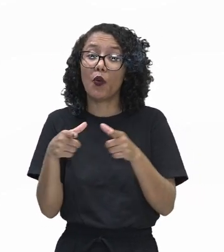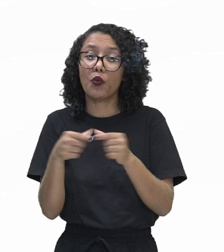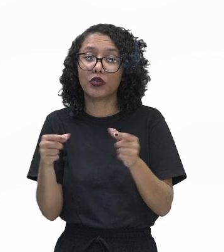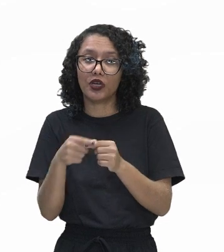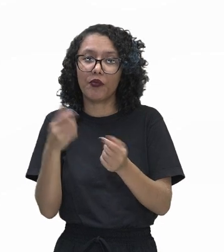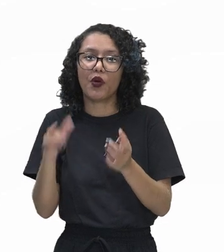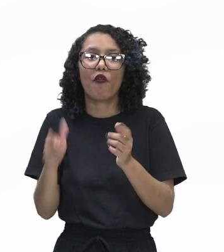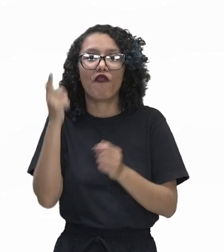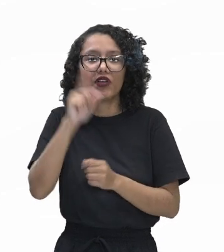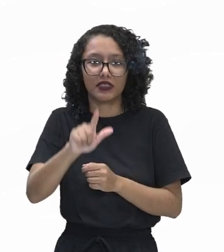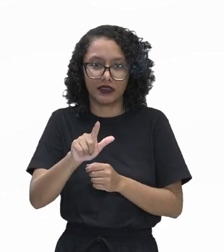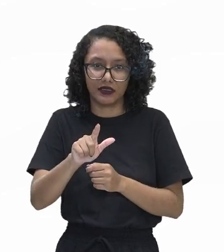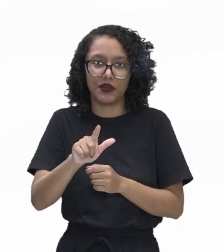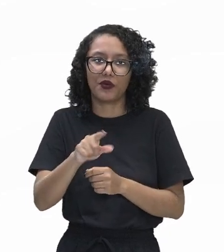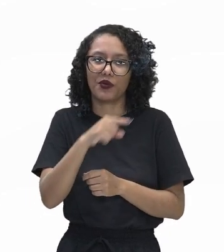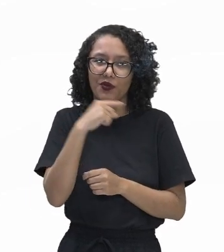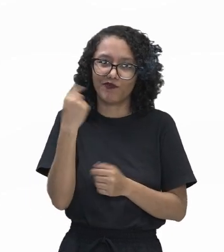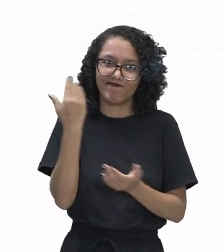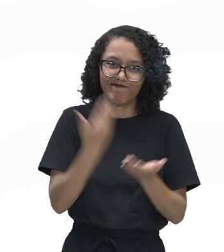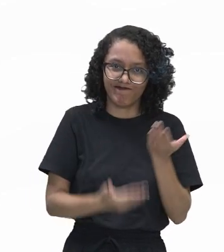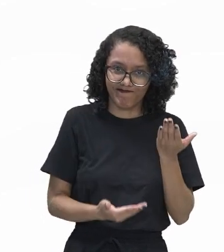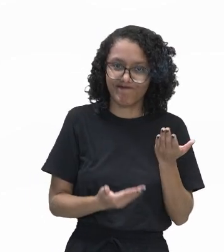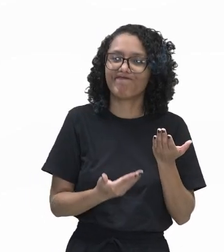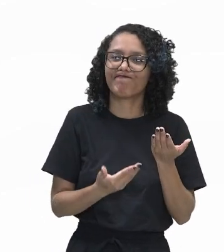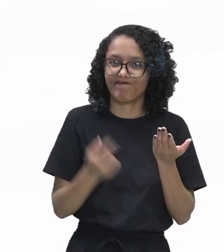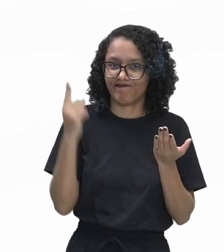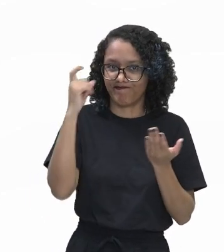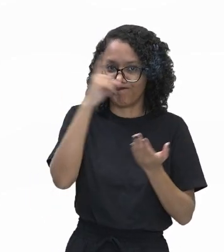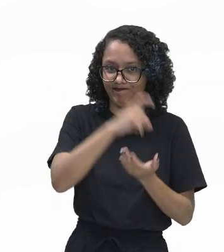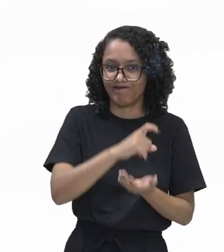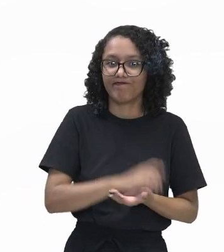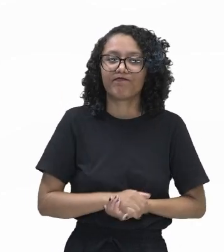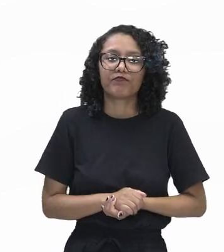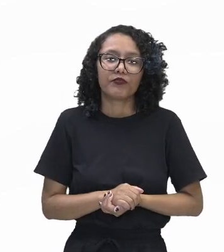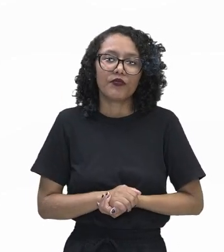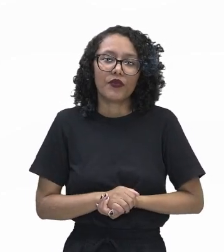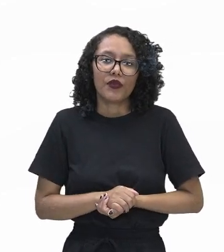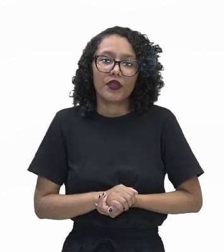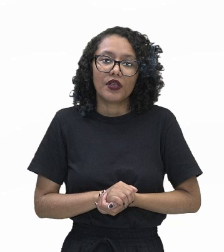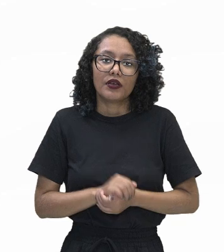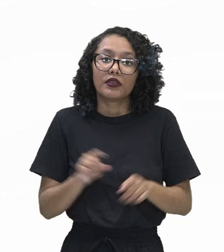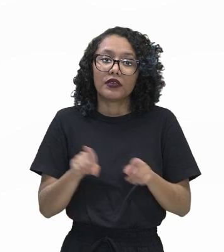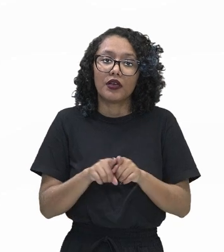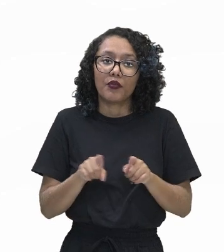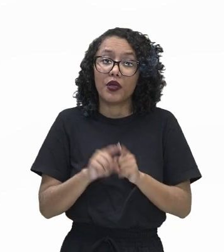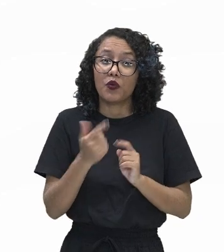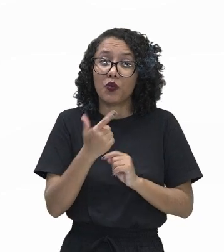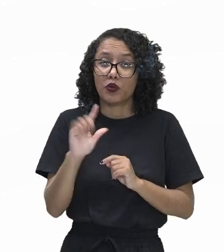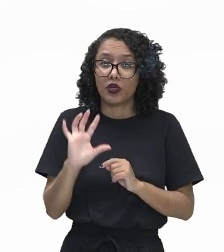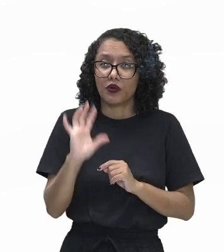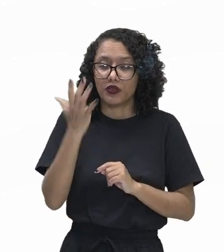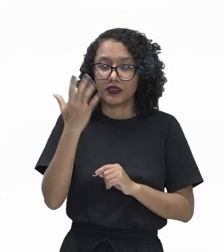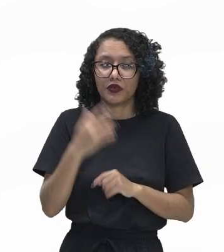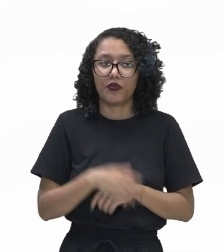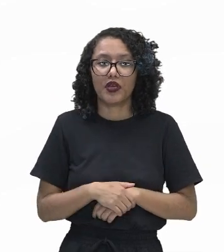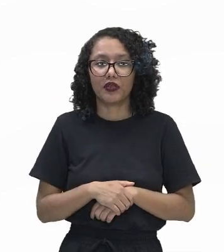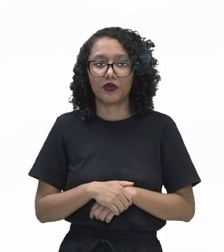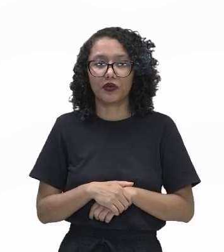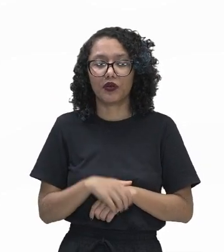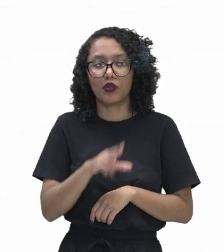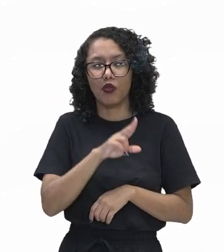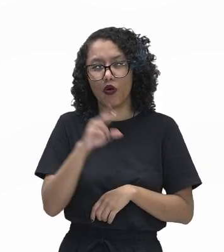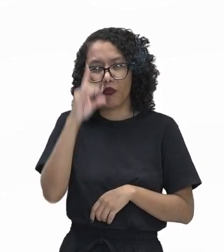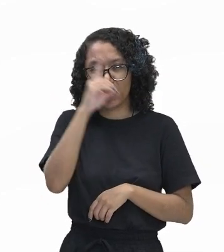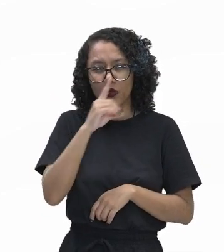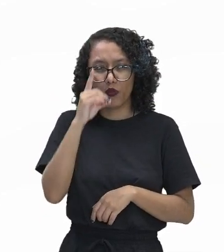duro golpe para a população russa essa derrota. Além disso, vai haver um evento conhecido como o